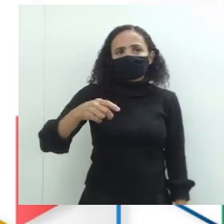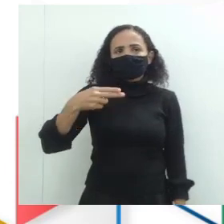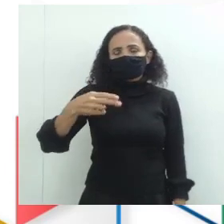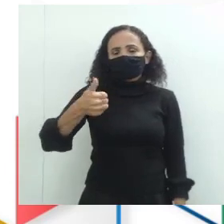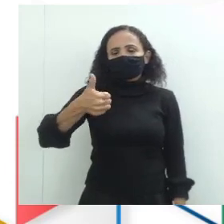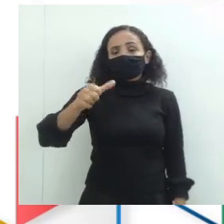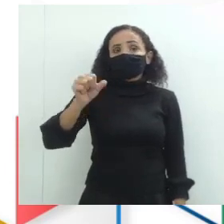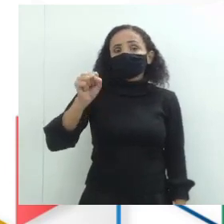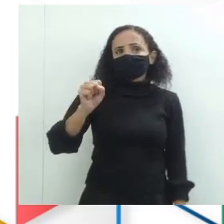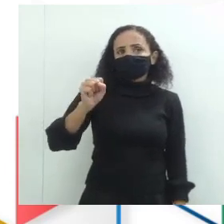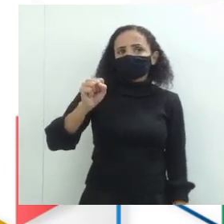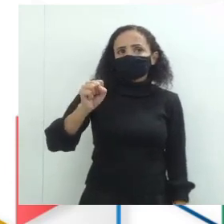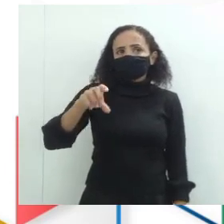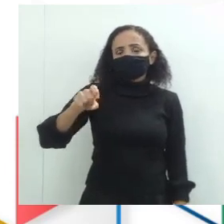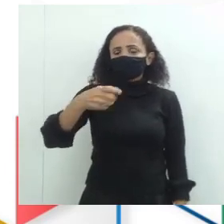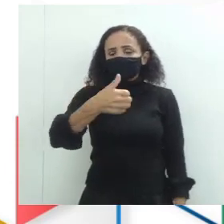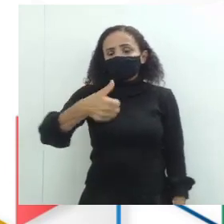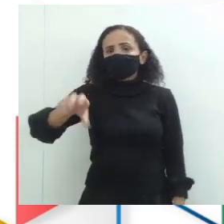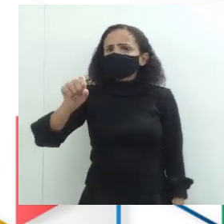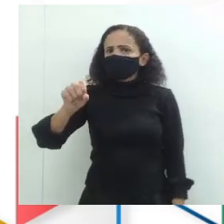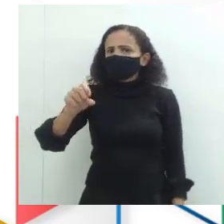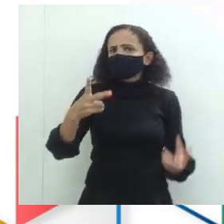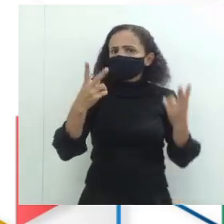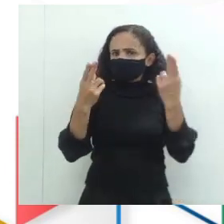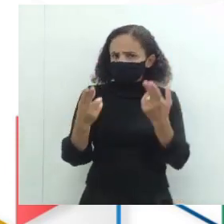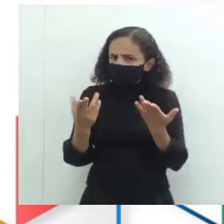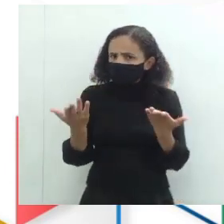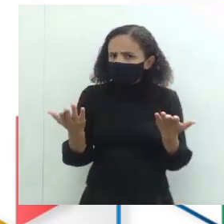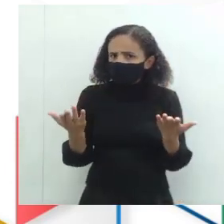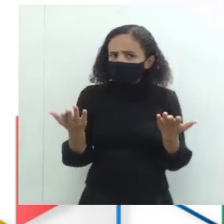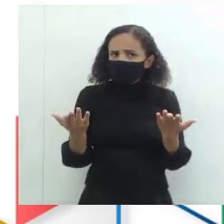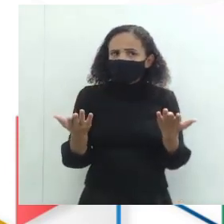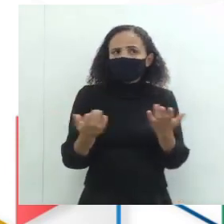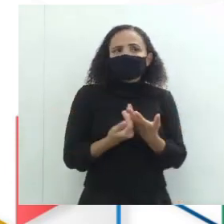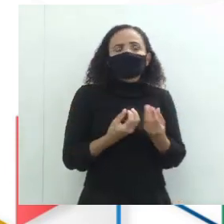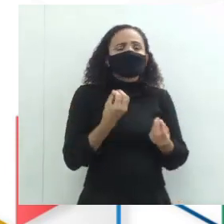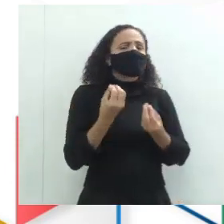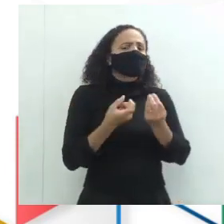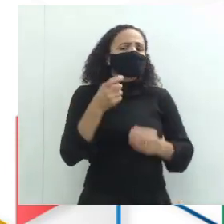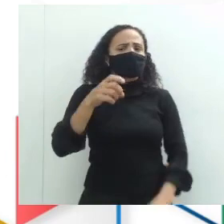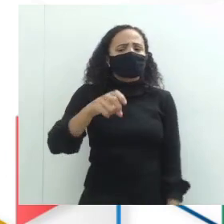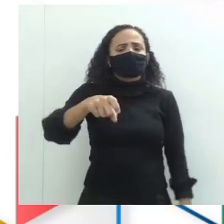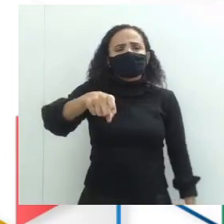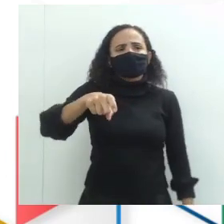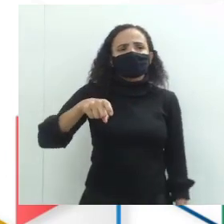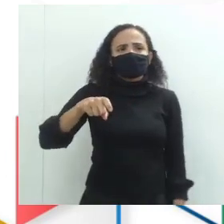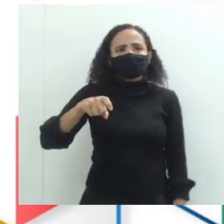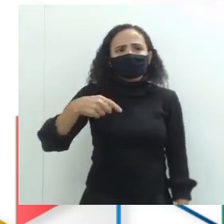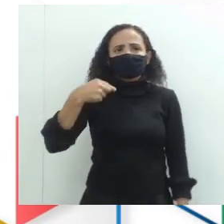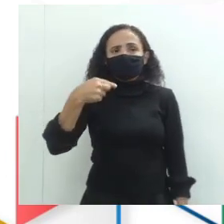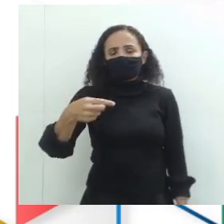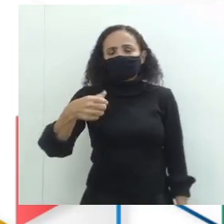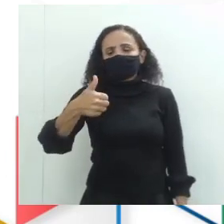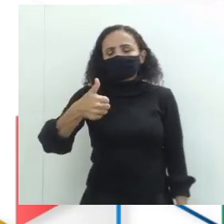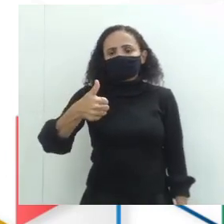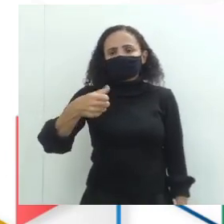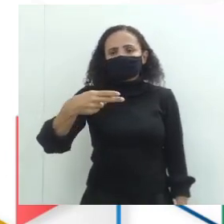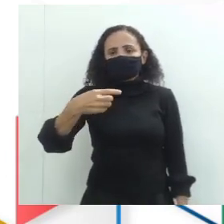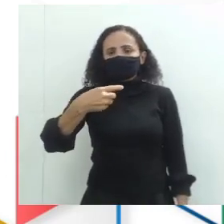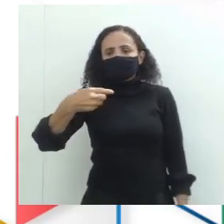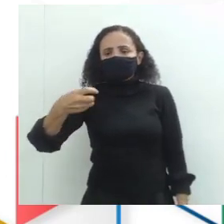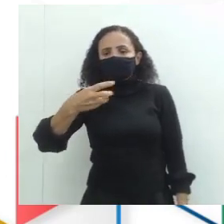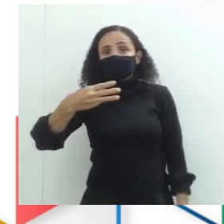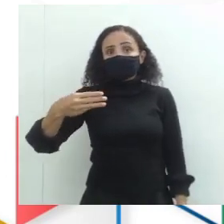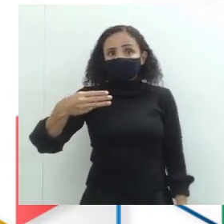e x igual a 9. São equivalentes? São equivalentes também x menos 1 igual a